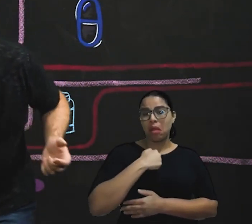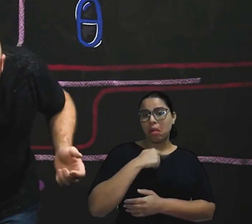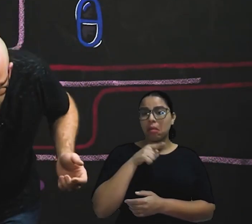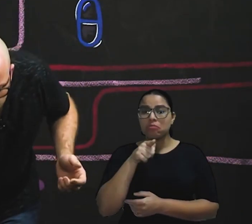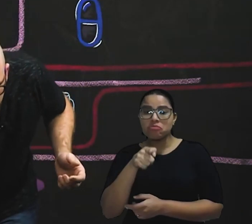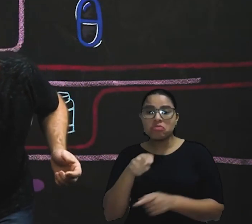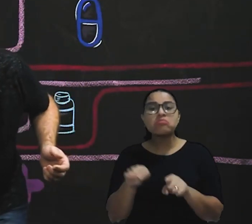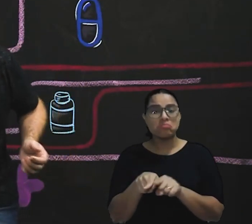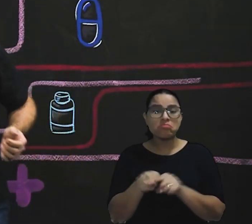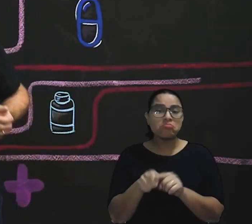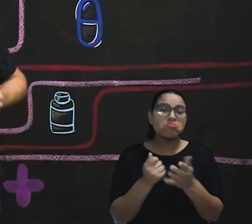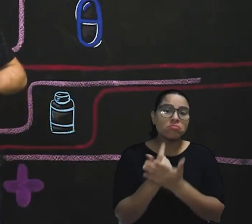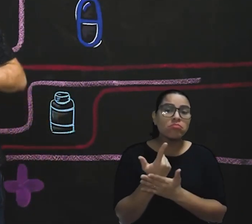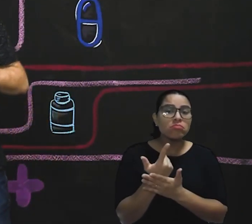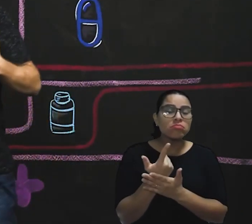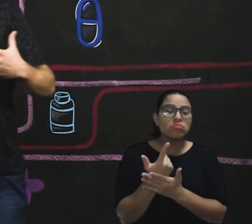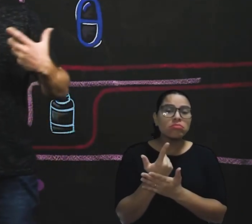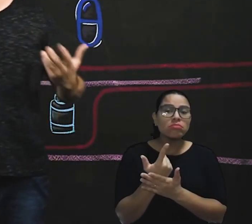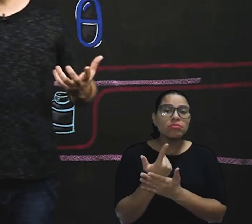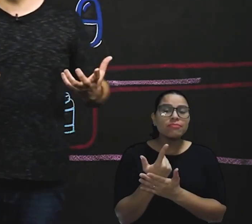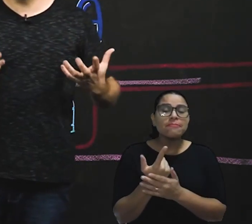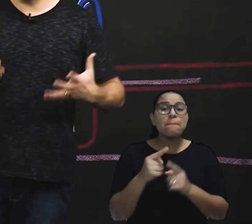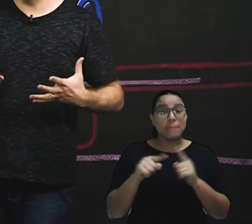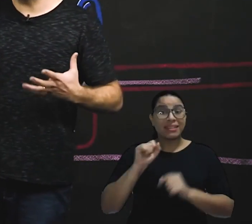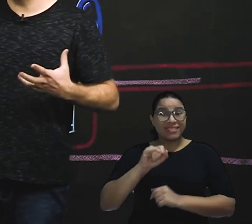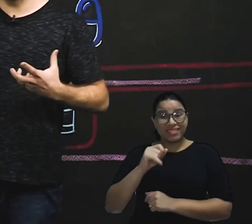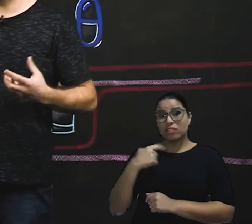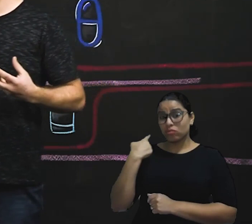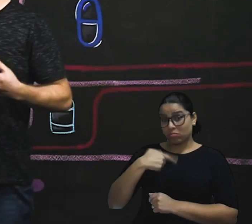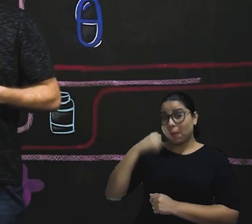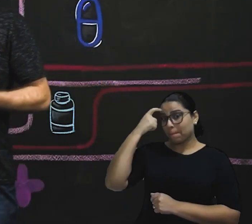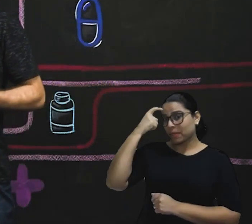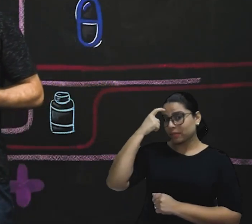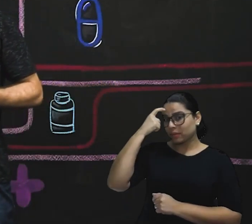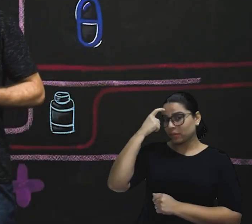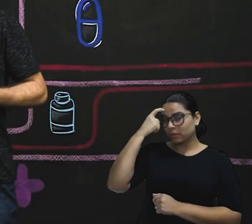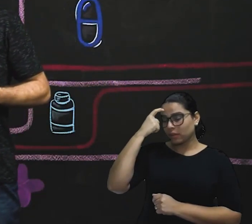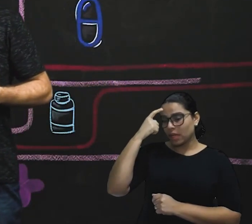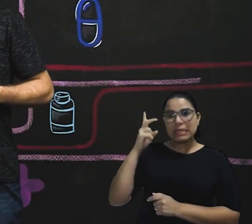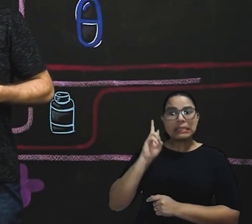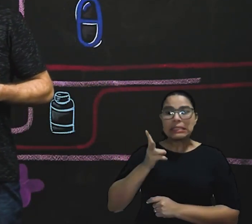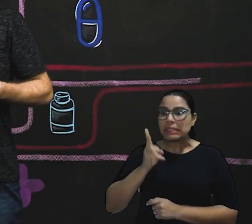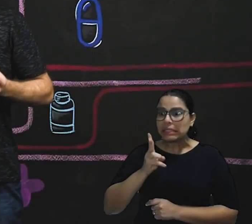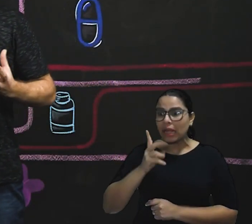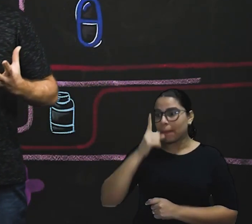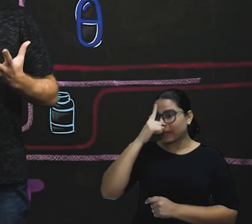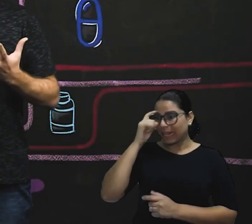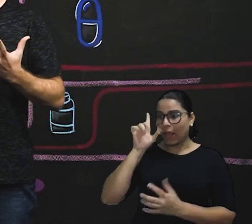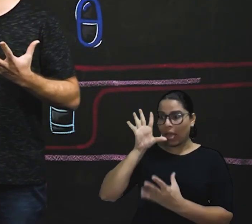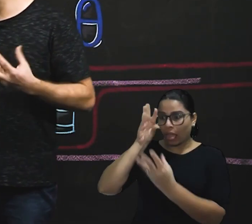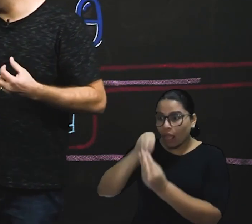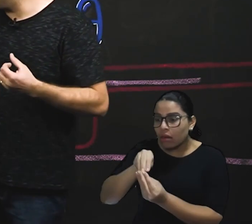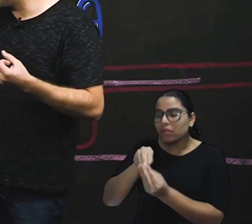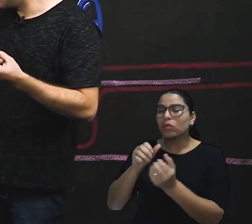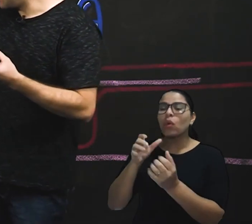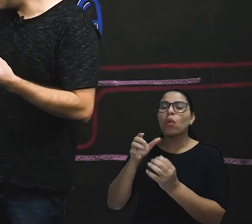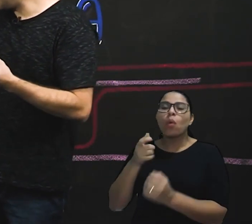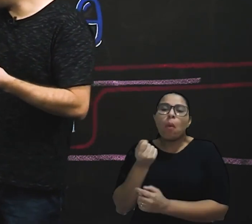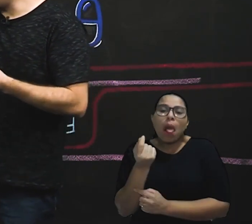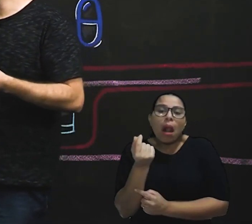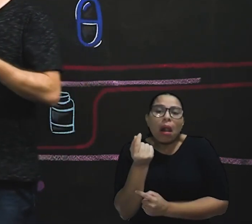parar para pensar dessa maneira, nós estamos o tempo inteiro pautados na ideia do consumo. E essa é uma das